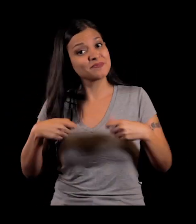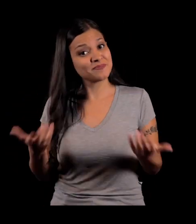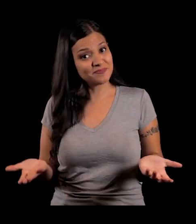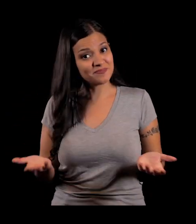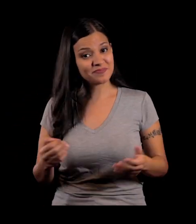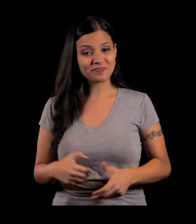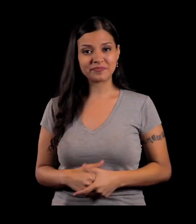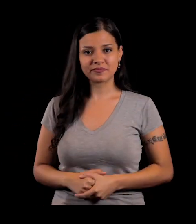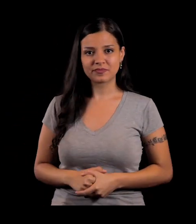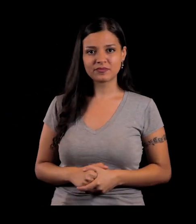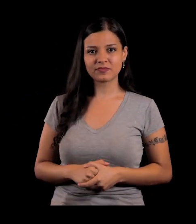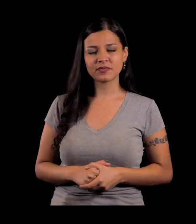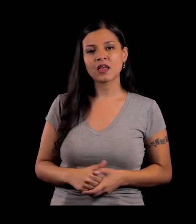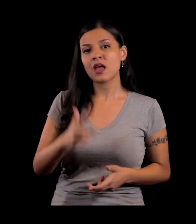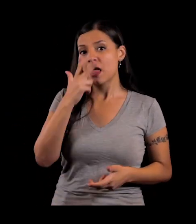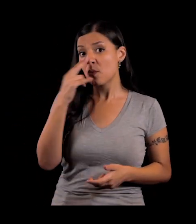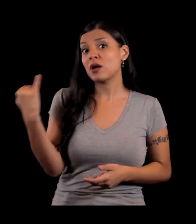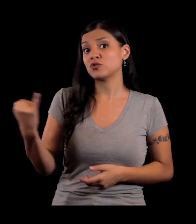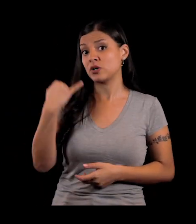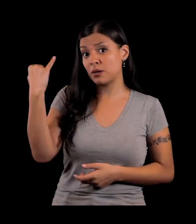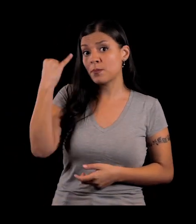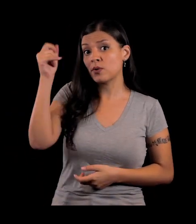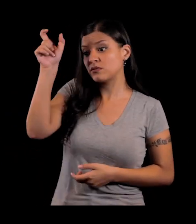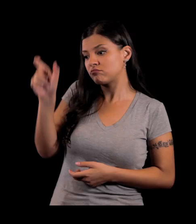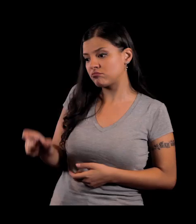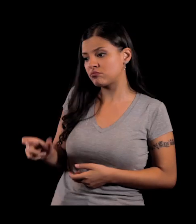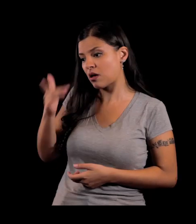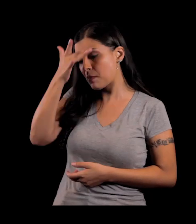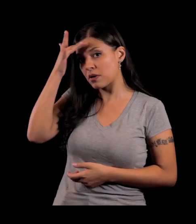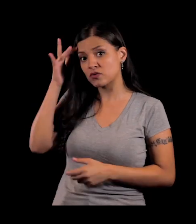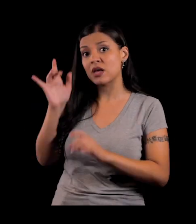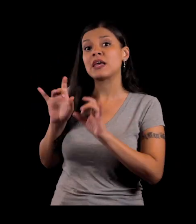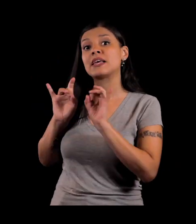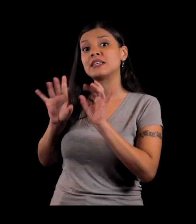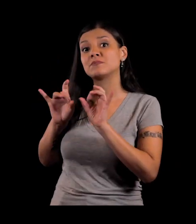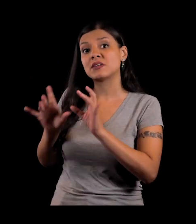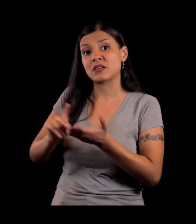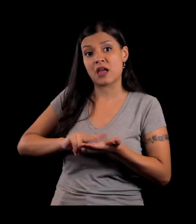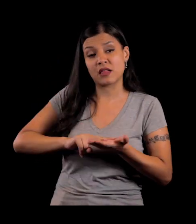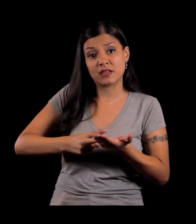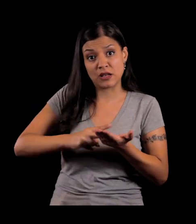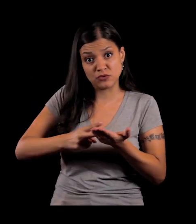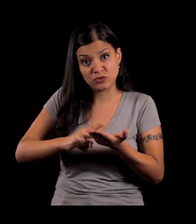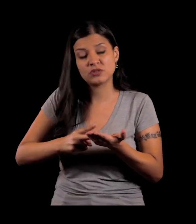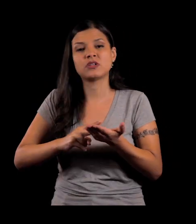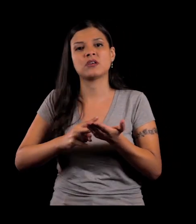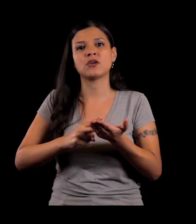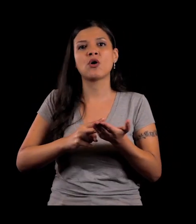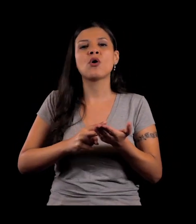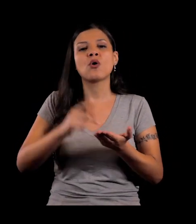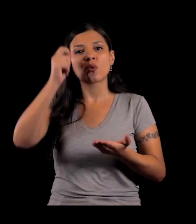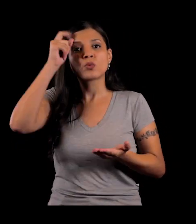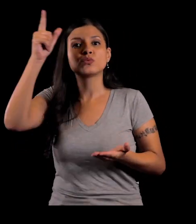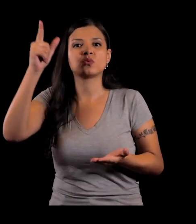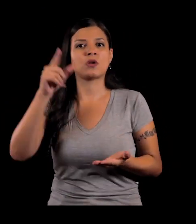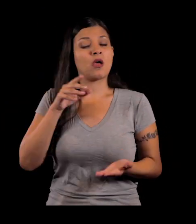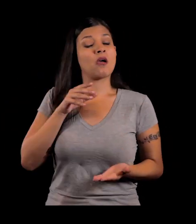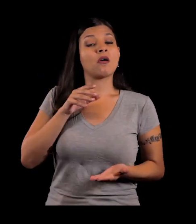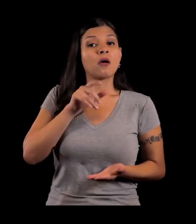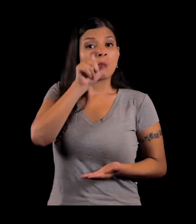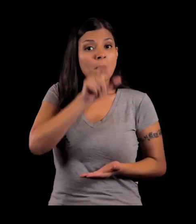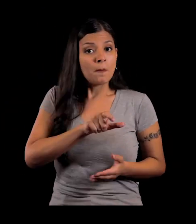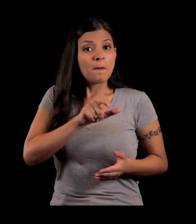importante é formar especialistas na literatura lusófona. Eu não digo brasileira,